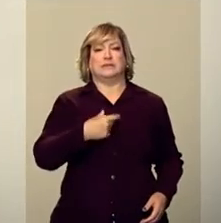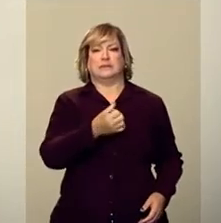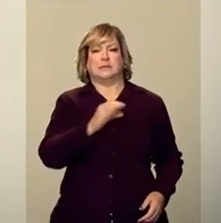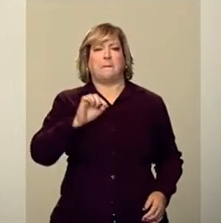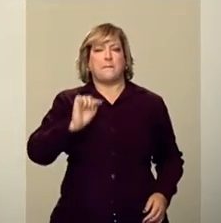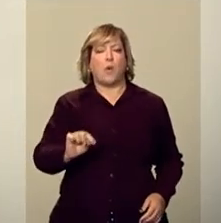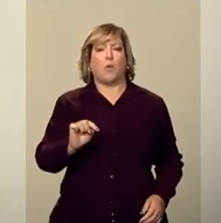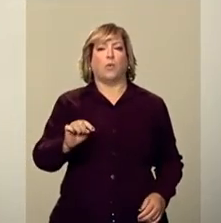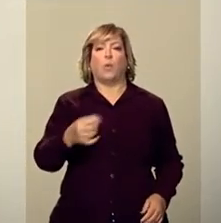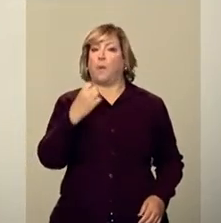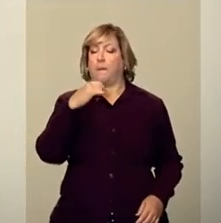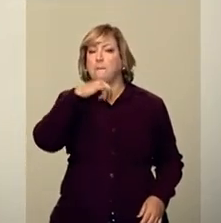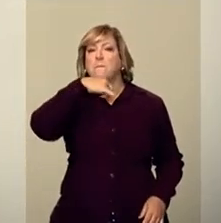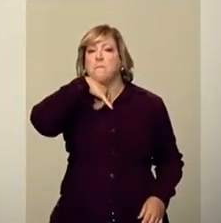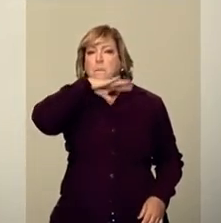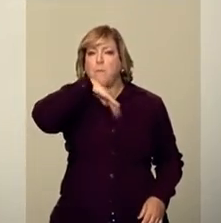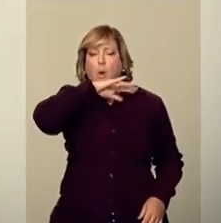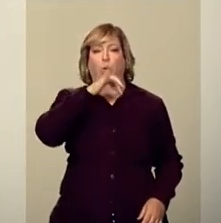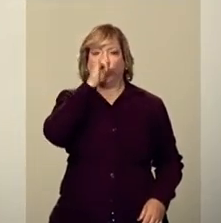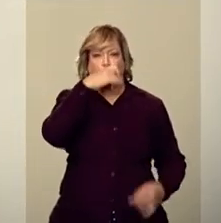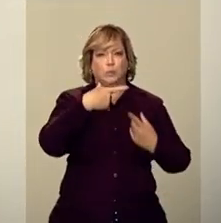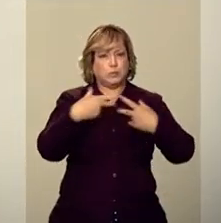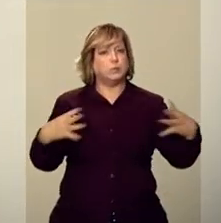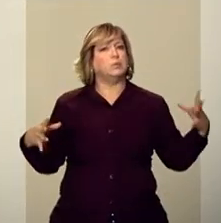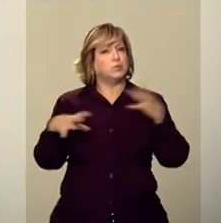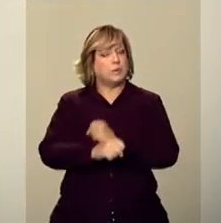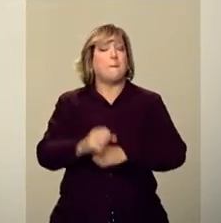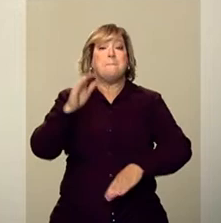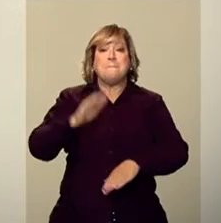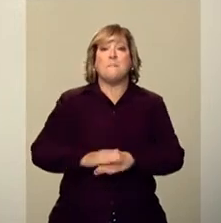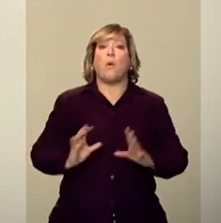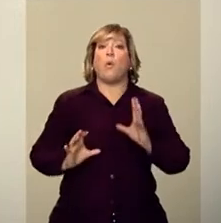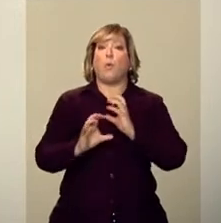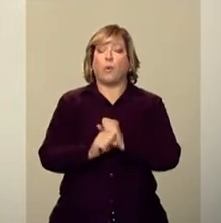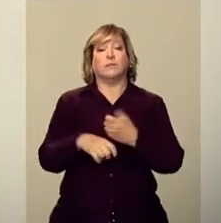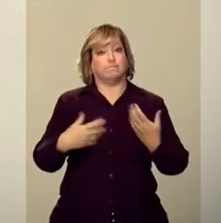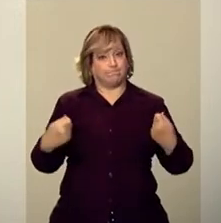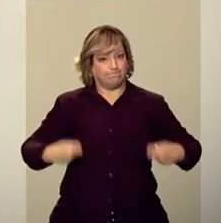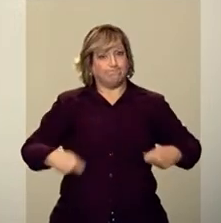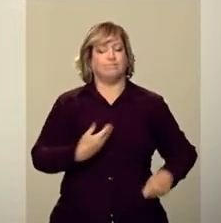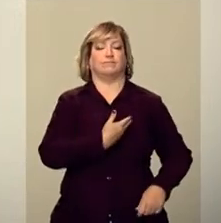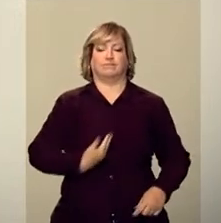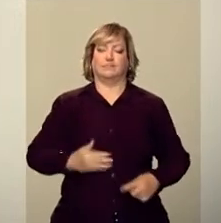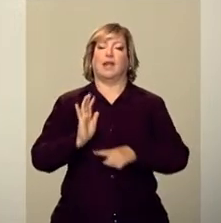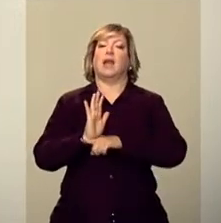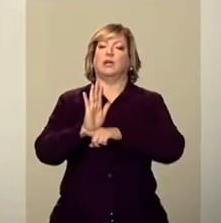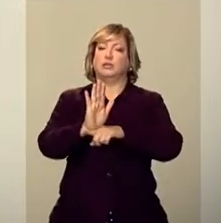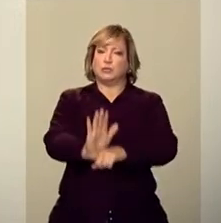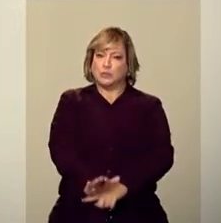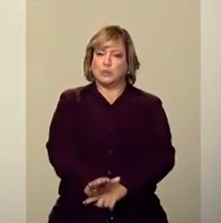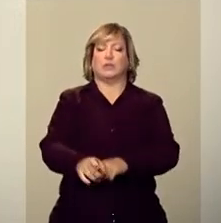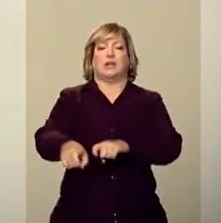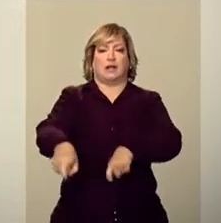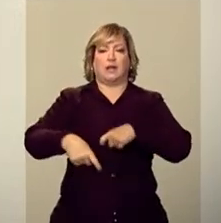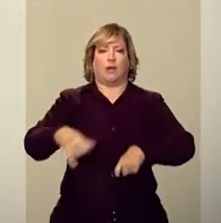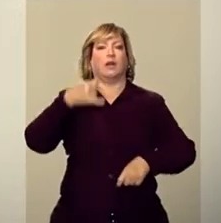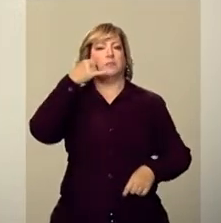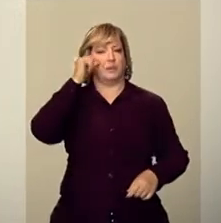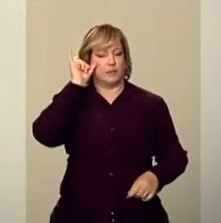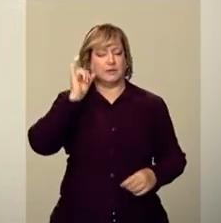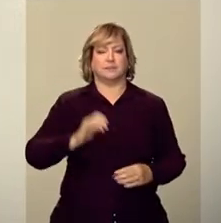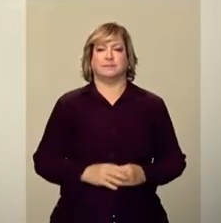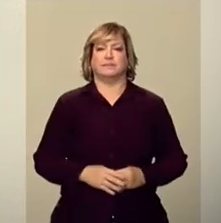então é muito importante esse processo de apoio à nossa agricultura e a nossa pecuária